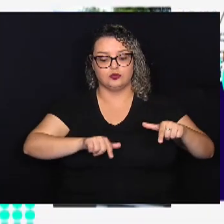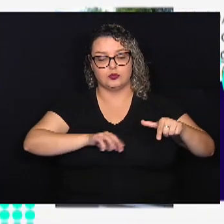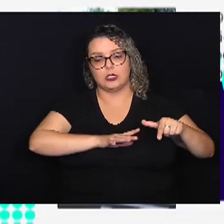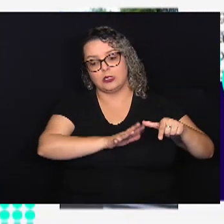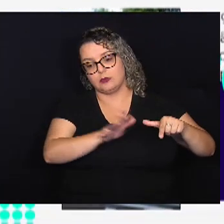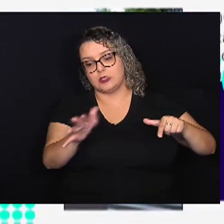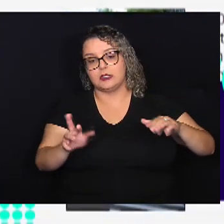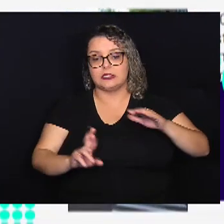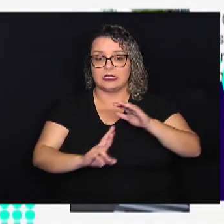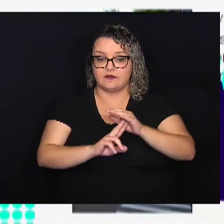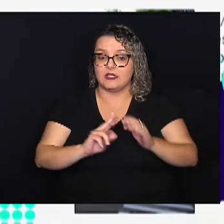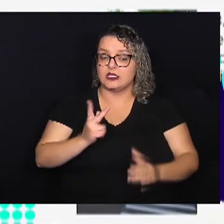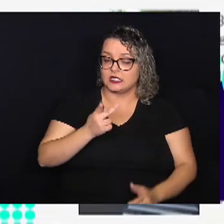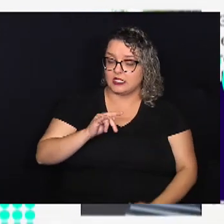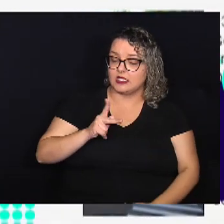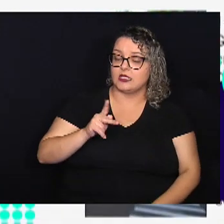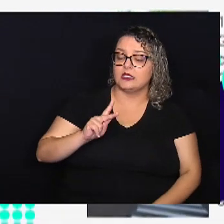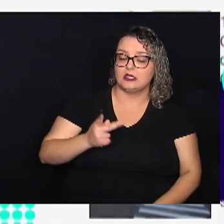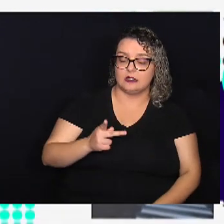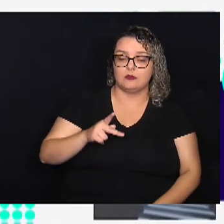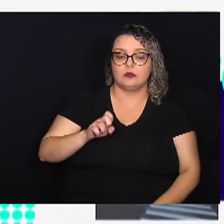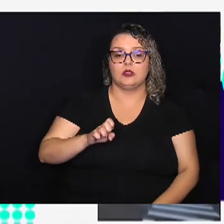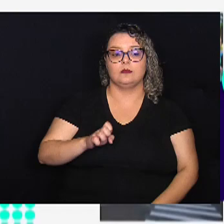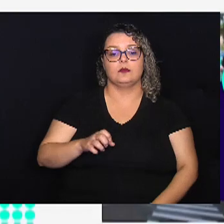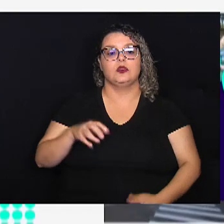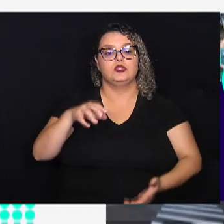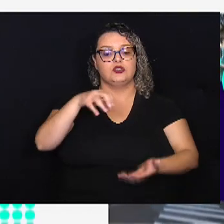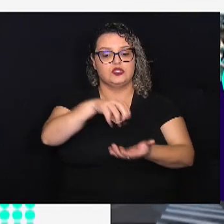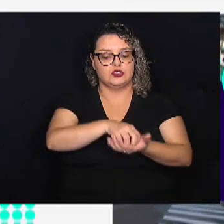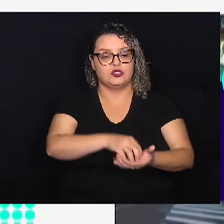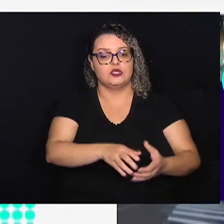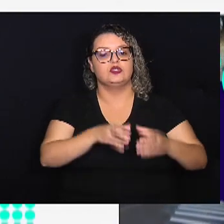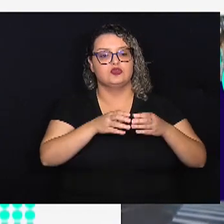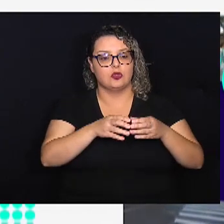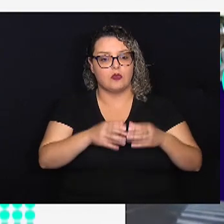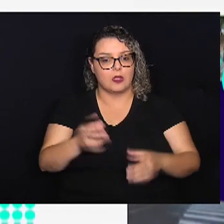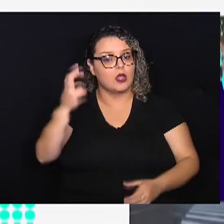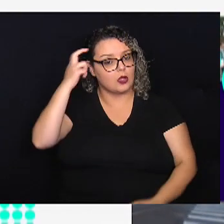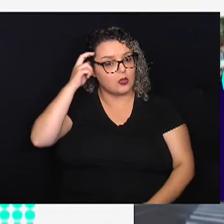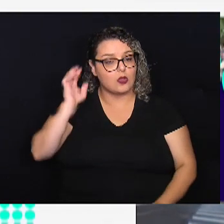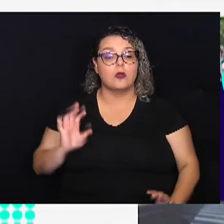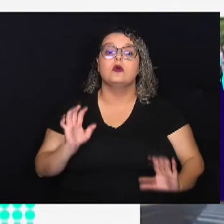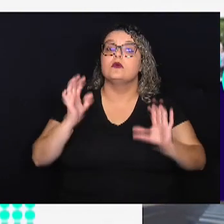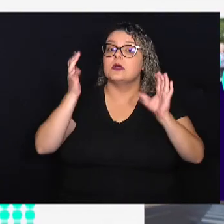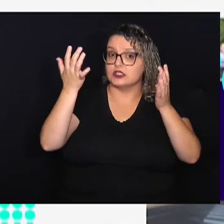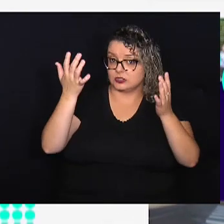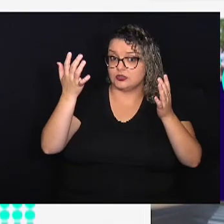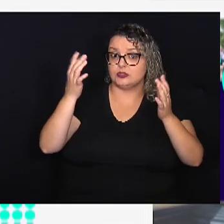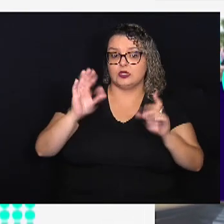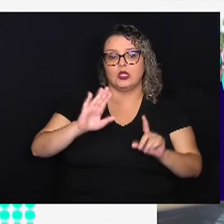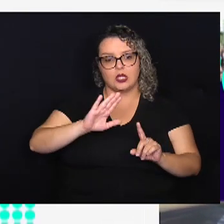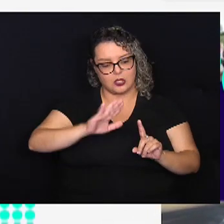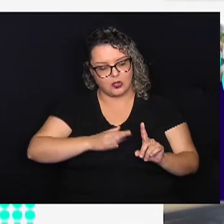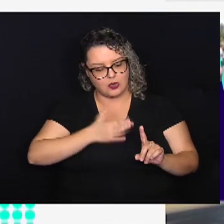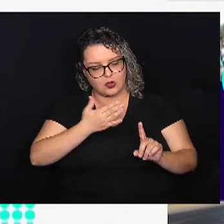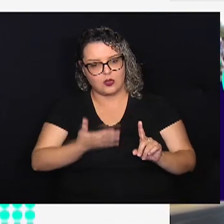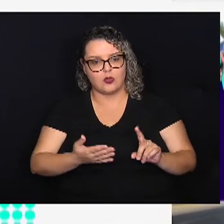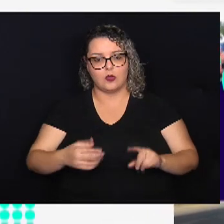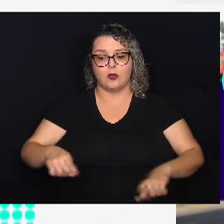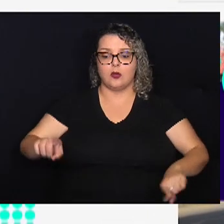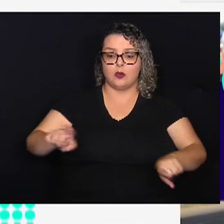Feira Hippie do Centro de Convivência Cultural, e fazem parte das comemorações em homenagem ao